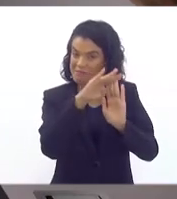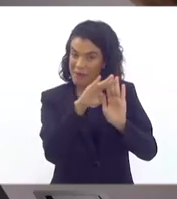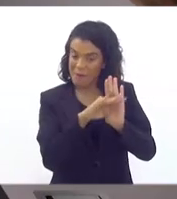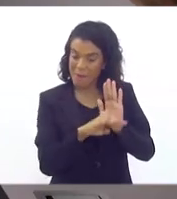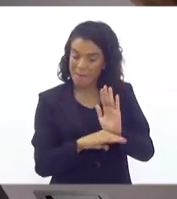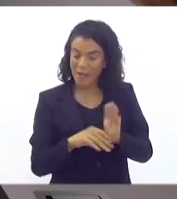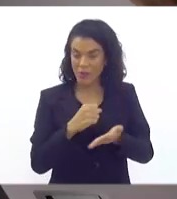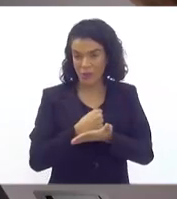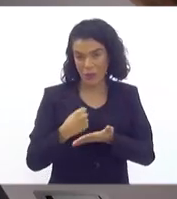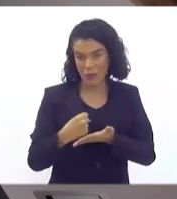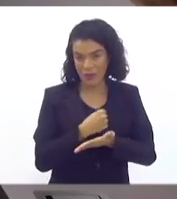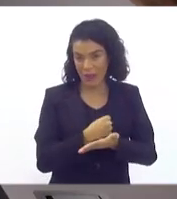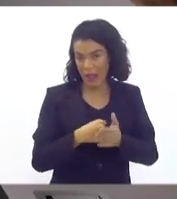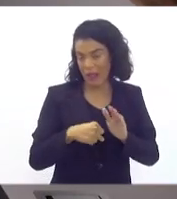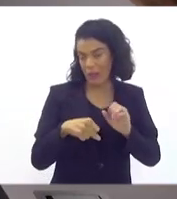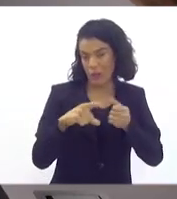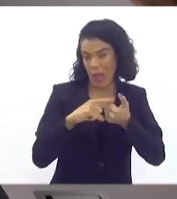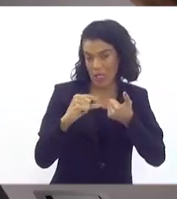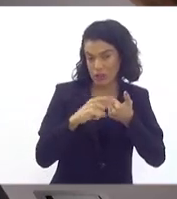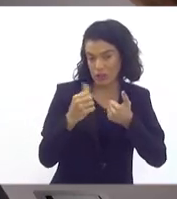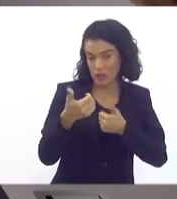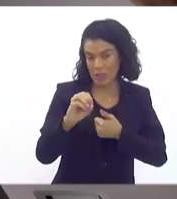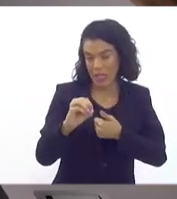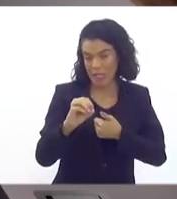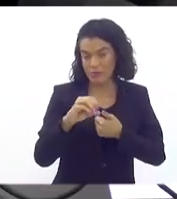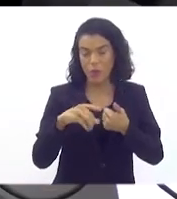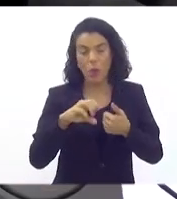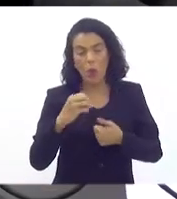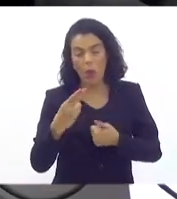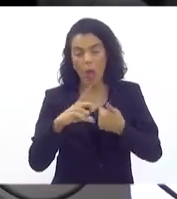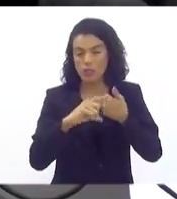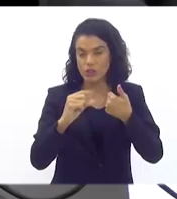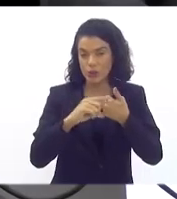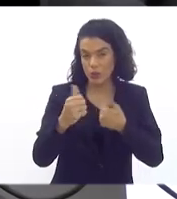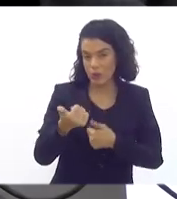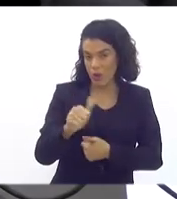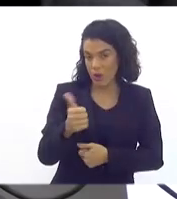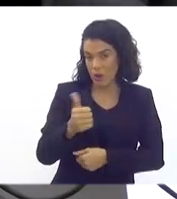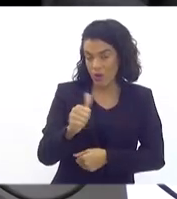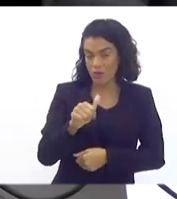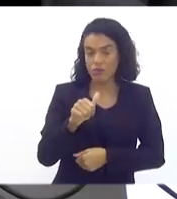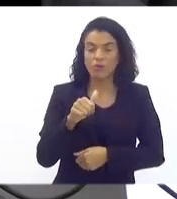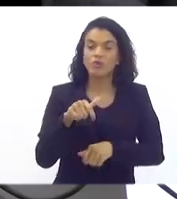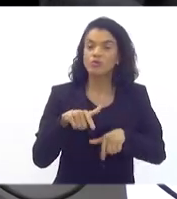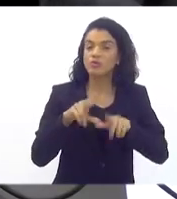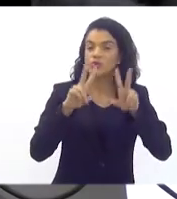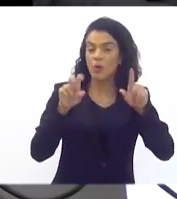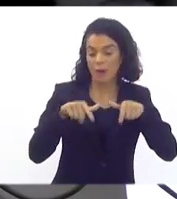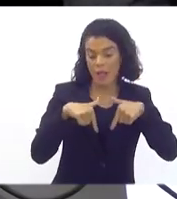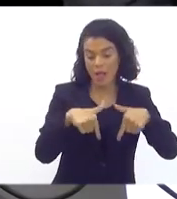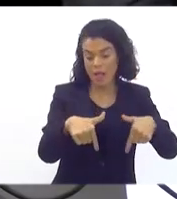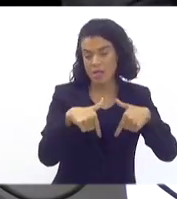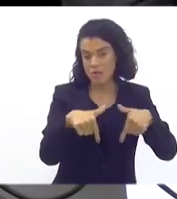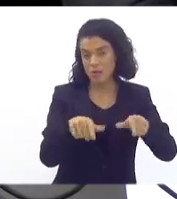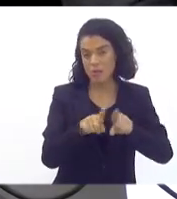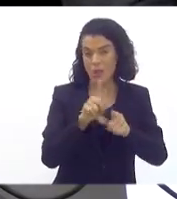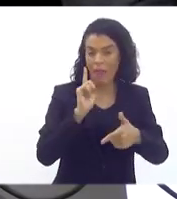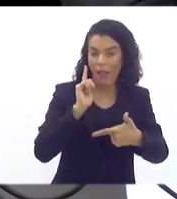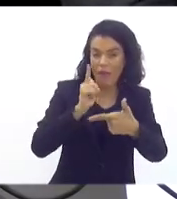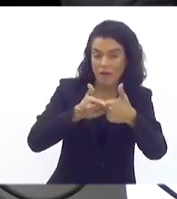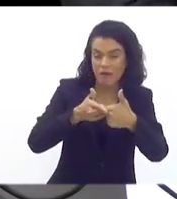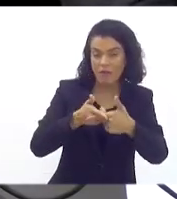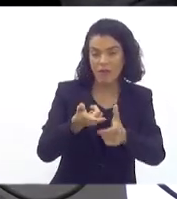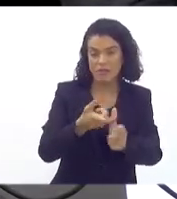contrato lá no artigo Salvo engano décimo décimo segundo o elenco de ações e quais são as previsões de vetência